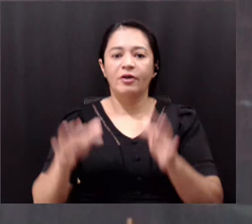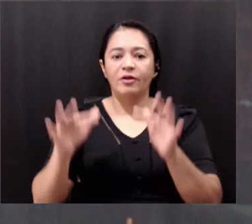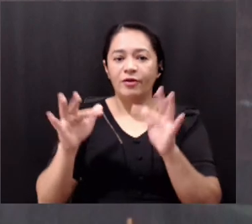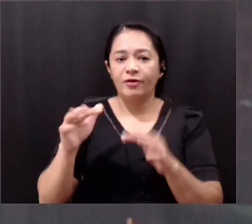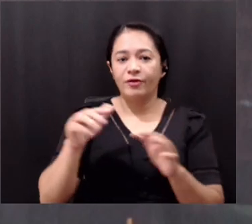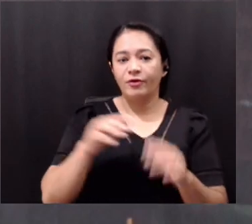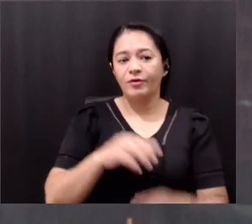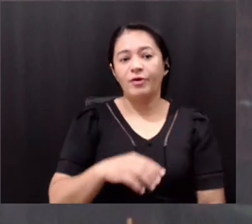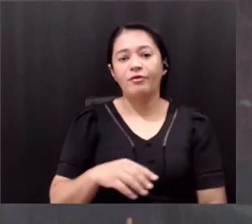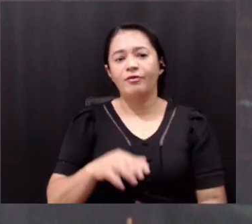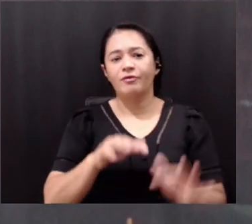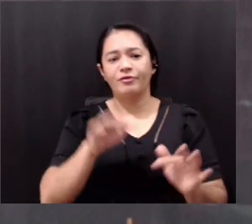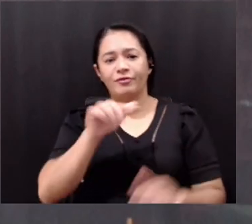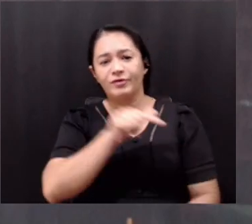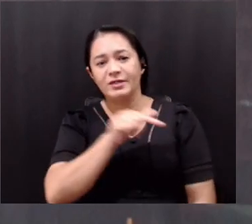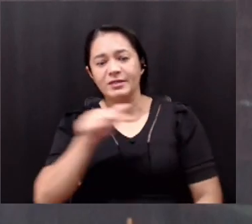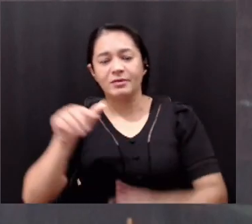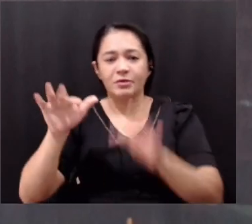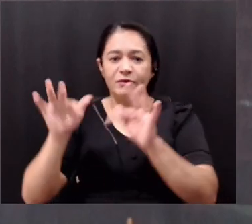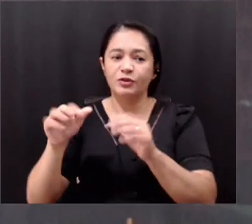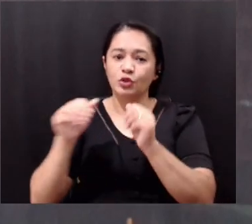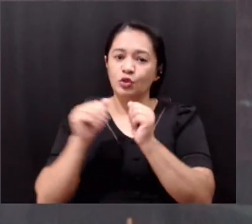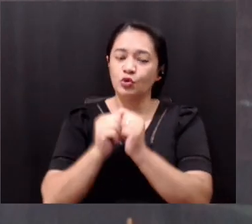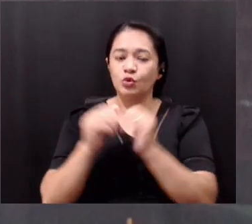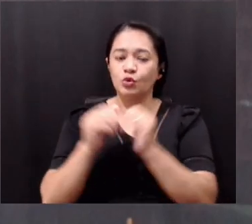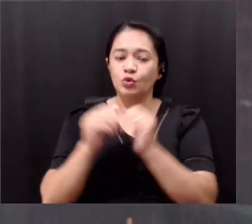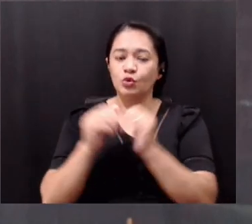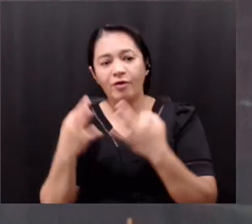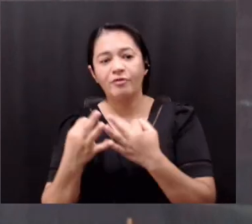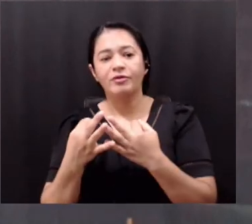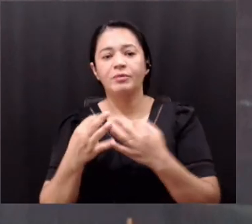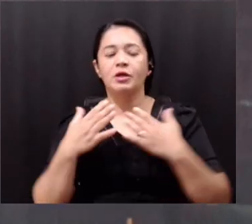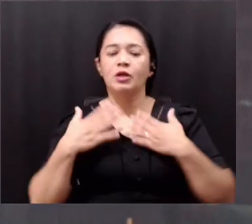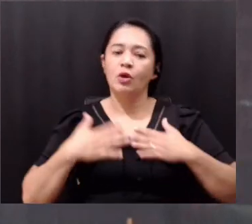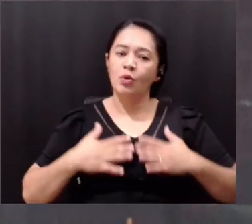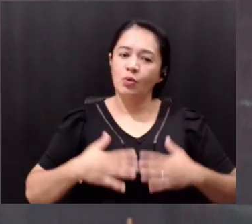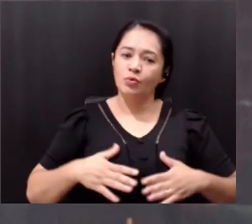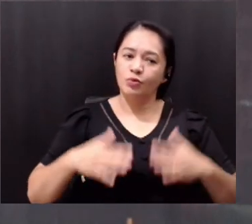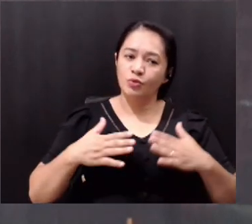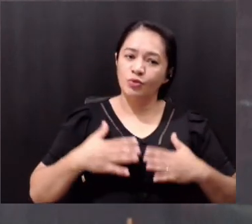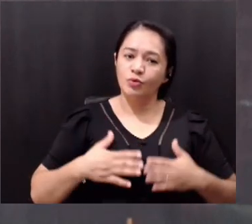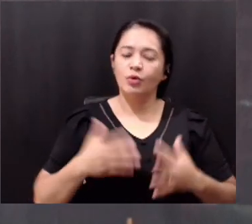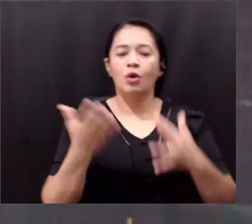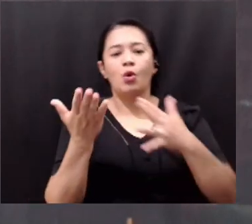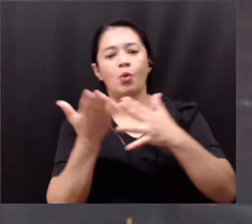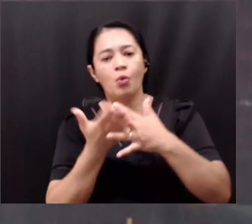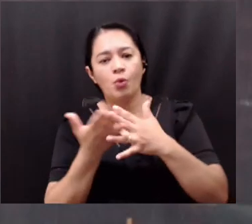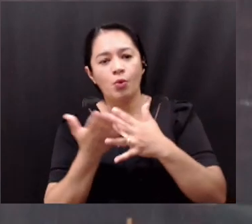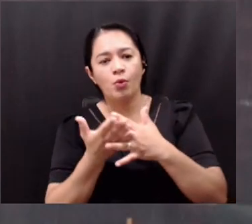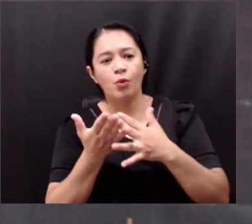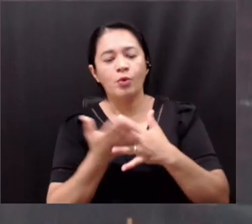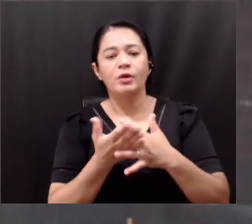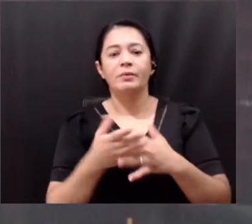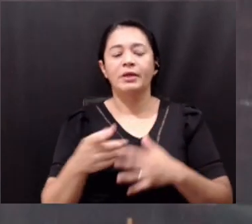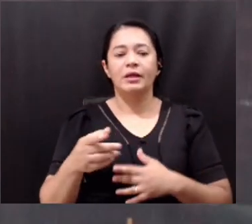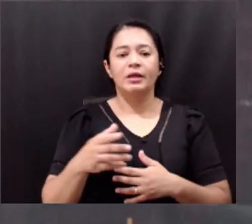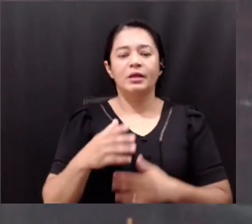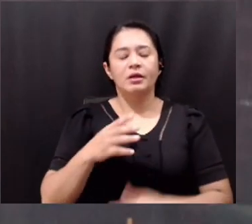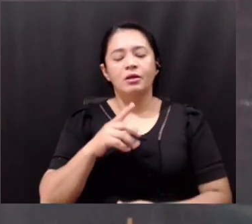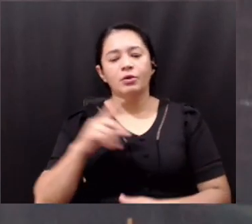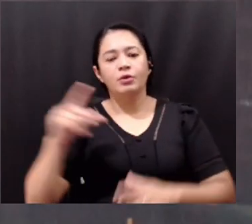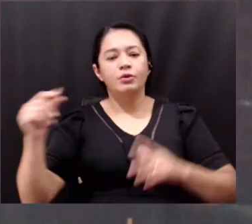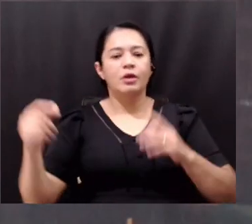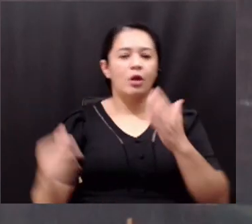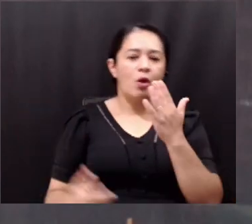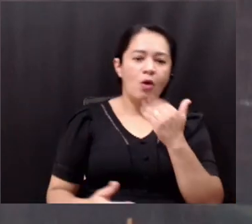os períodos de descanso entre uma escala e outra, até o intervalo entre a jornada para ele poder realmente sair, comer, se alimentar,